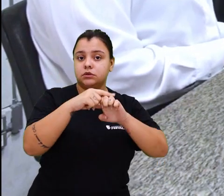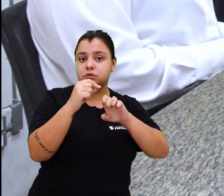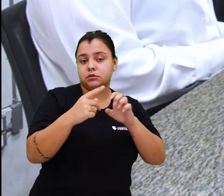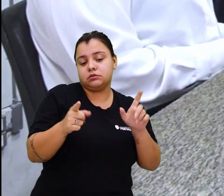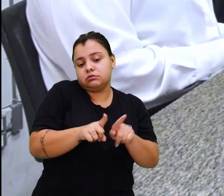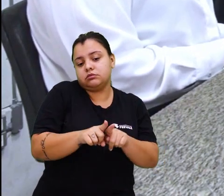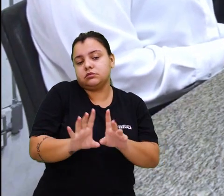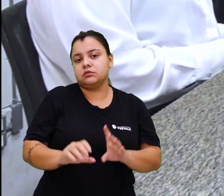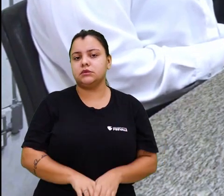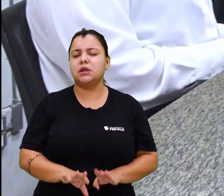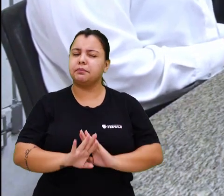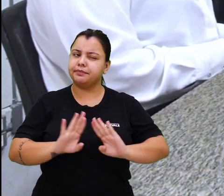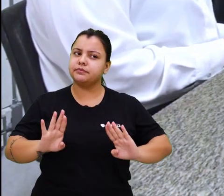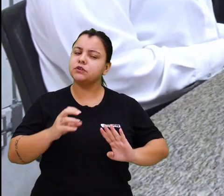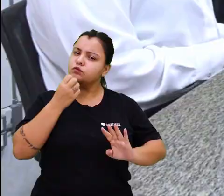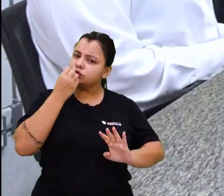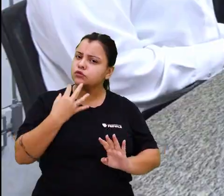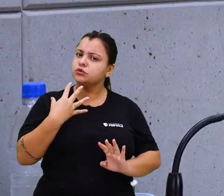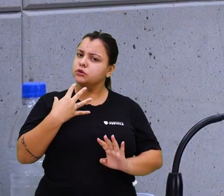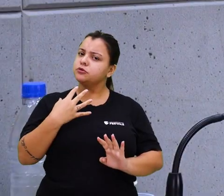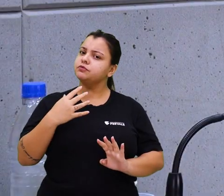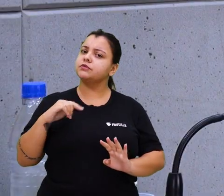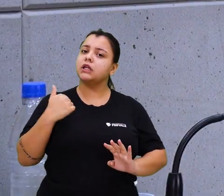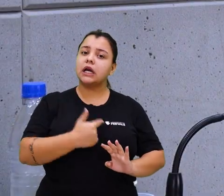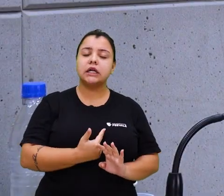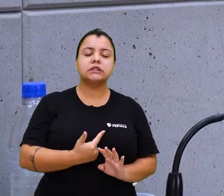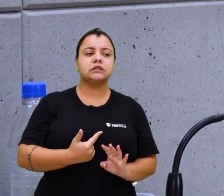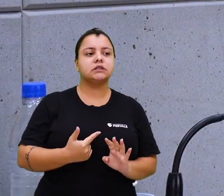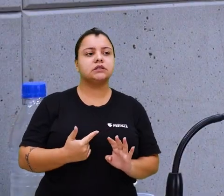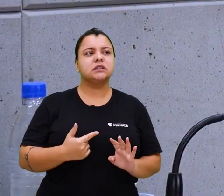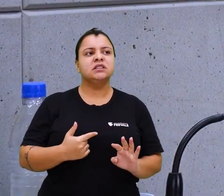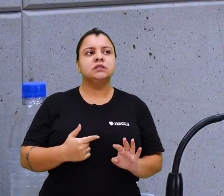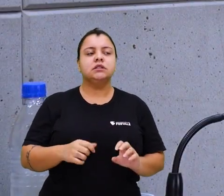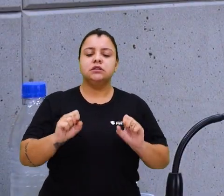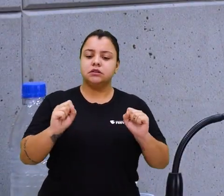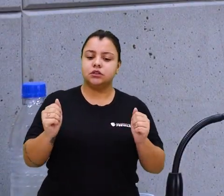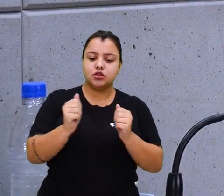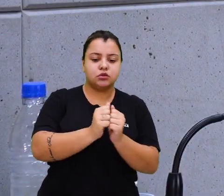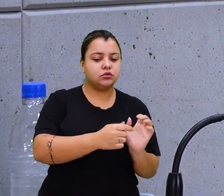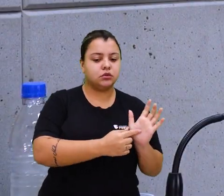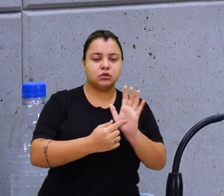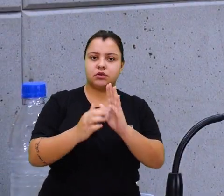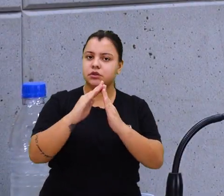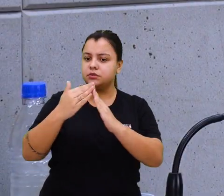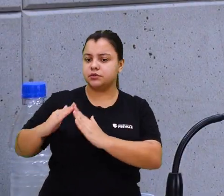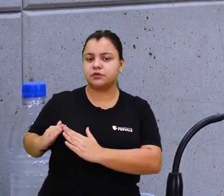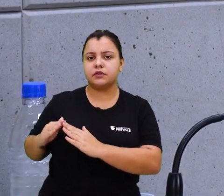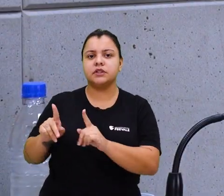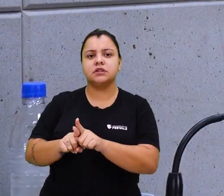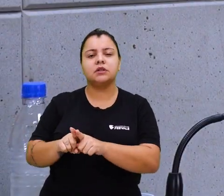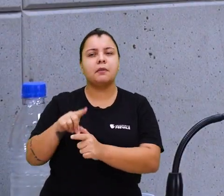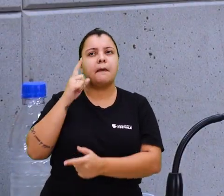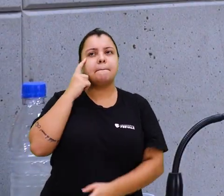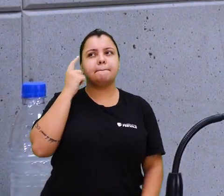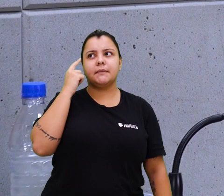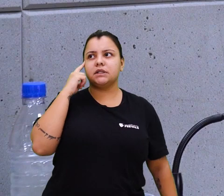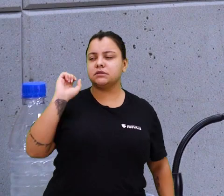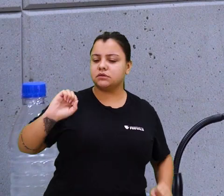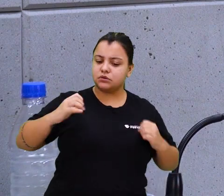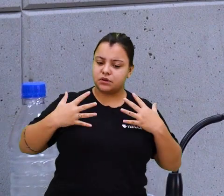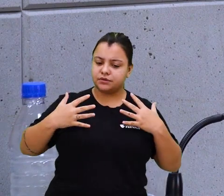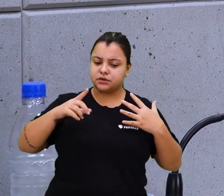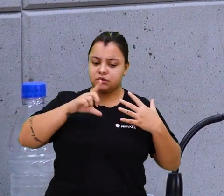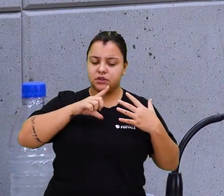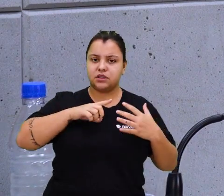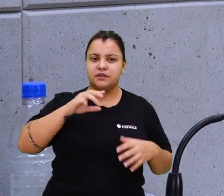bom assim né e a gente tava tudo isso com espo favela e a gente fazendo a pensando no evento que